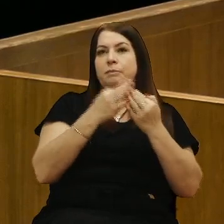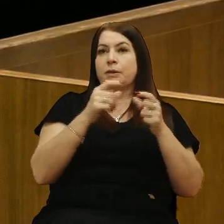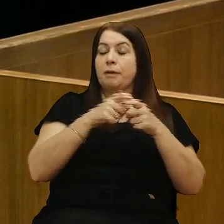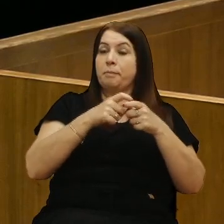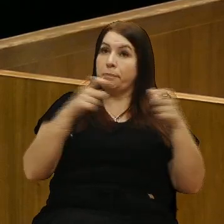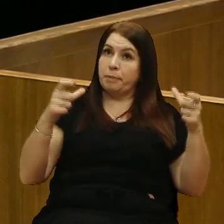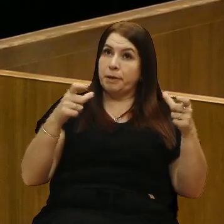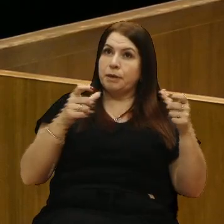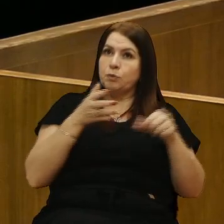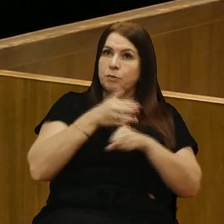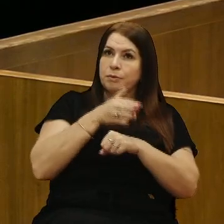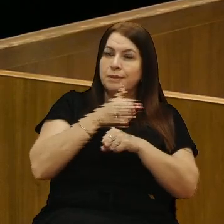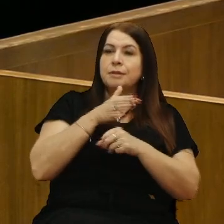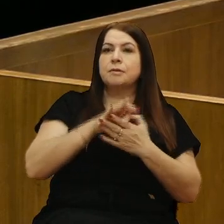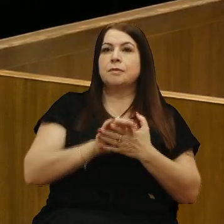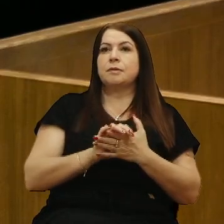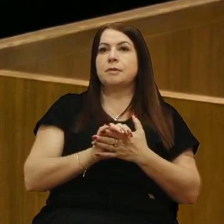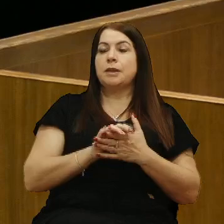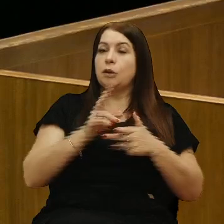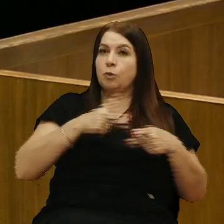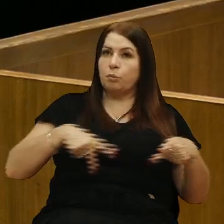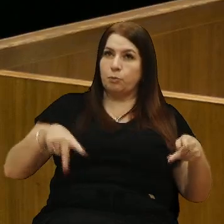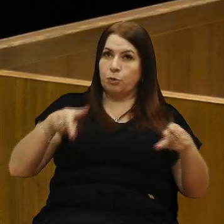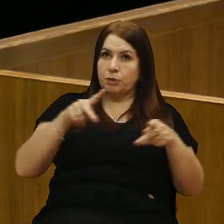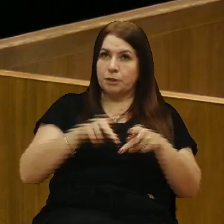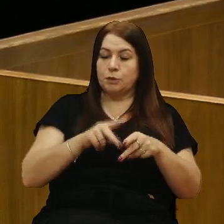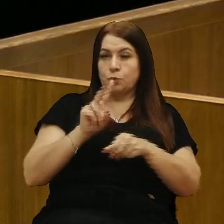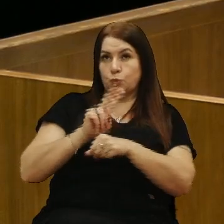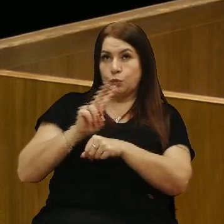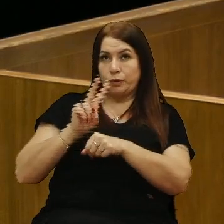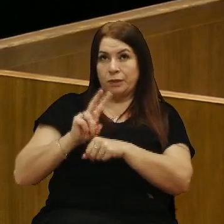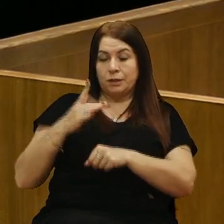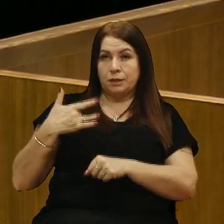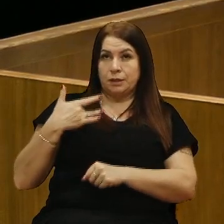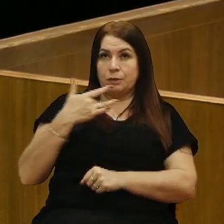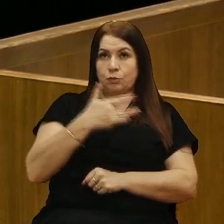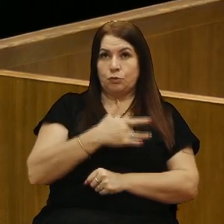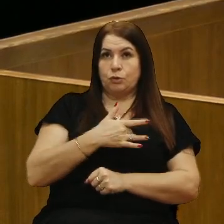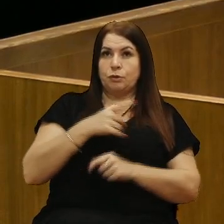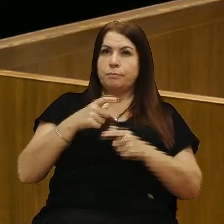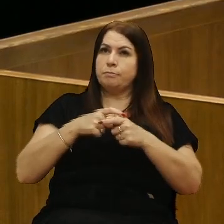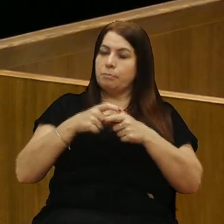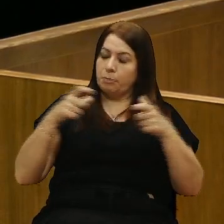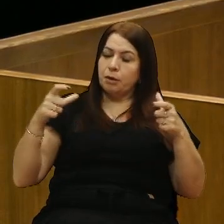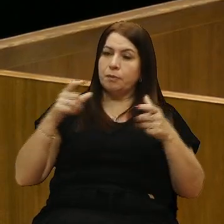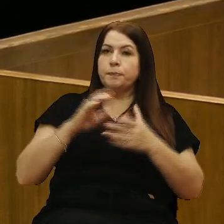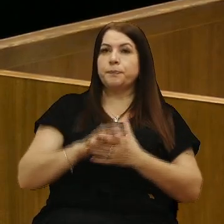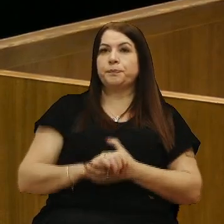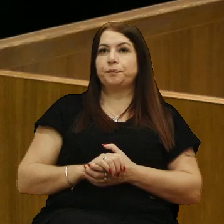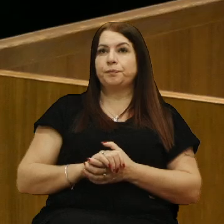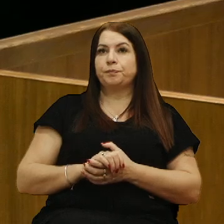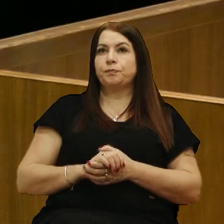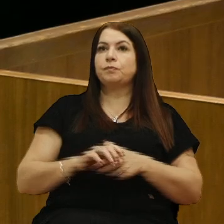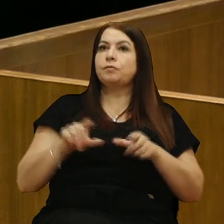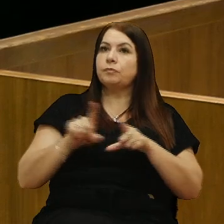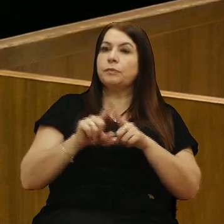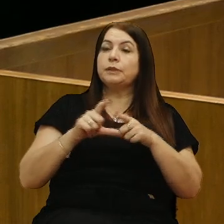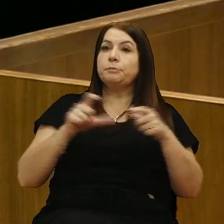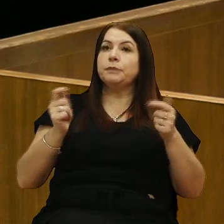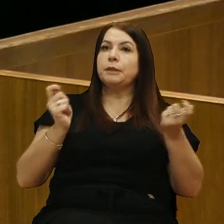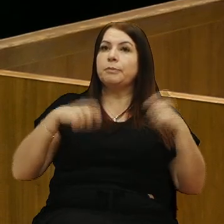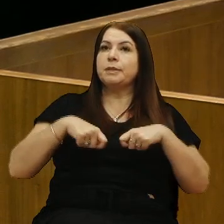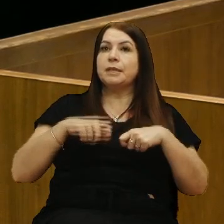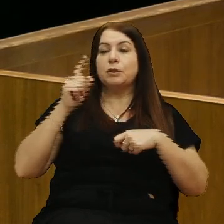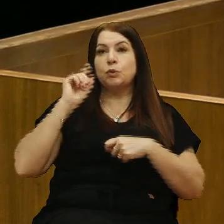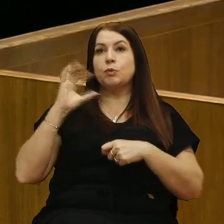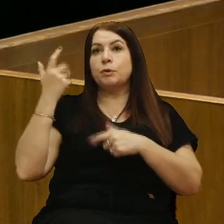ampliar o acesso da população e os cuidados de saúde mais abrangentes, e aumentar a capacidade de